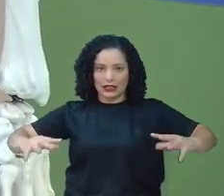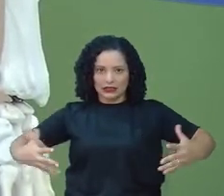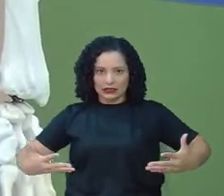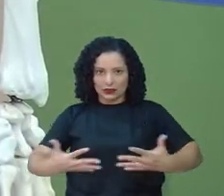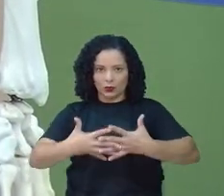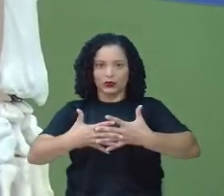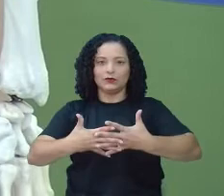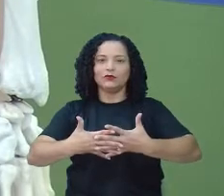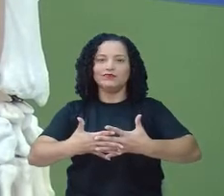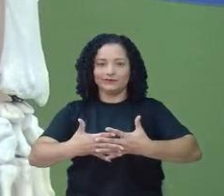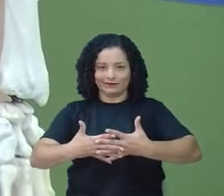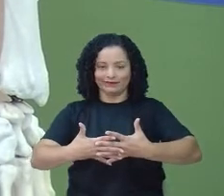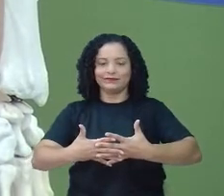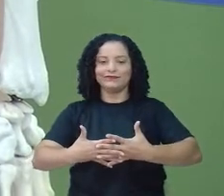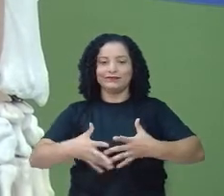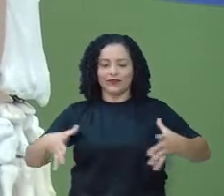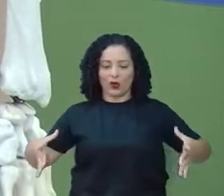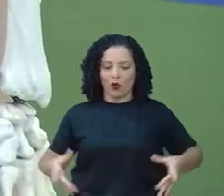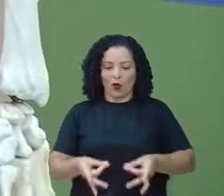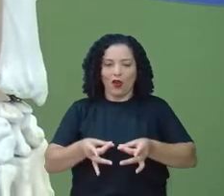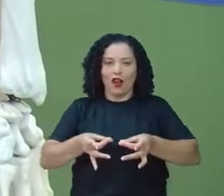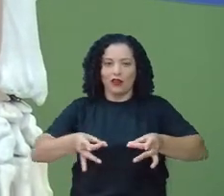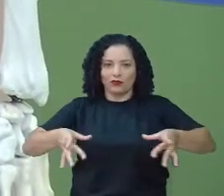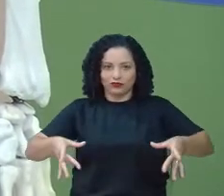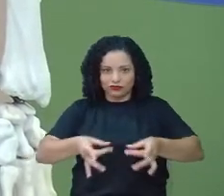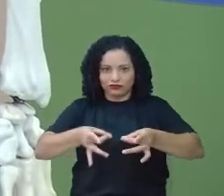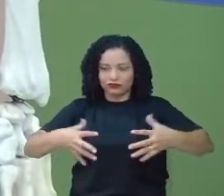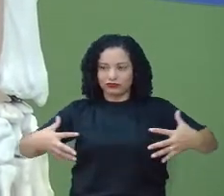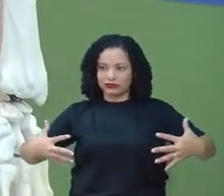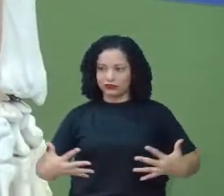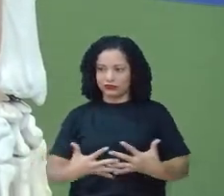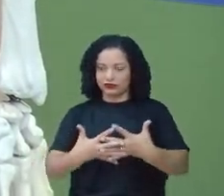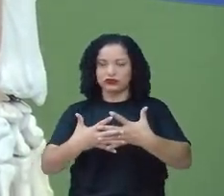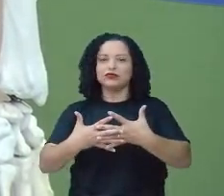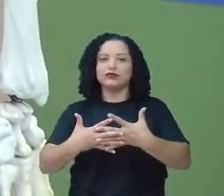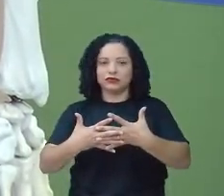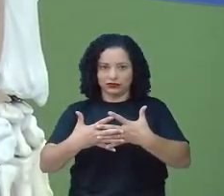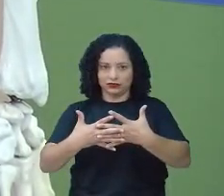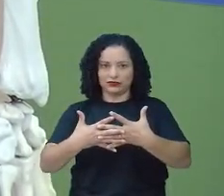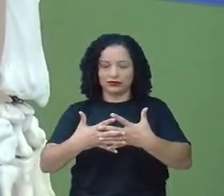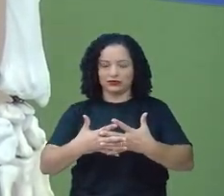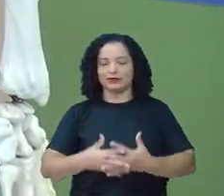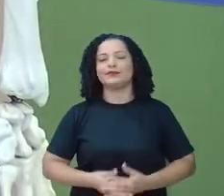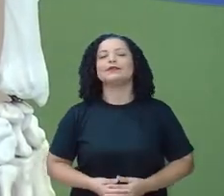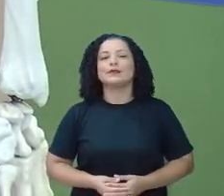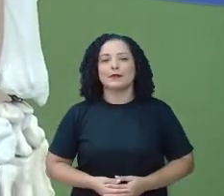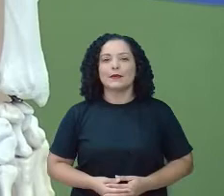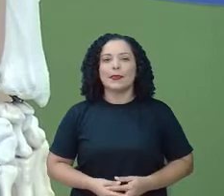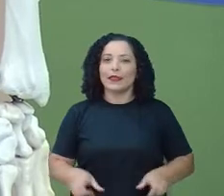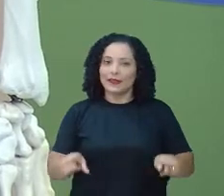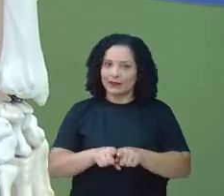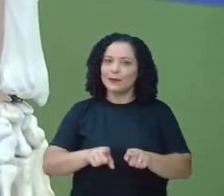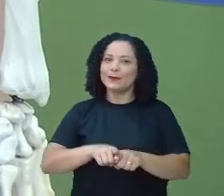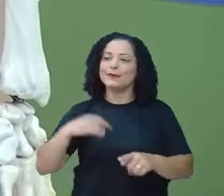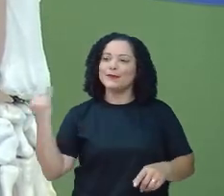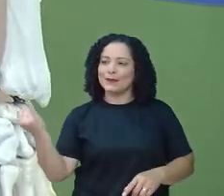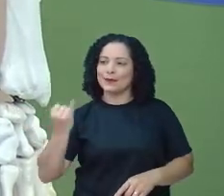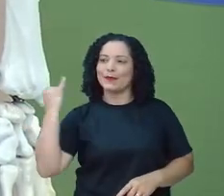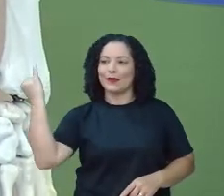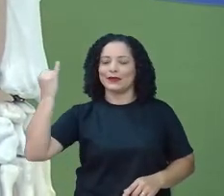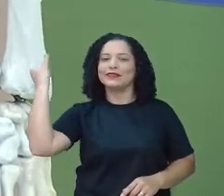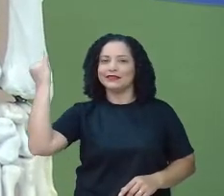desses ossos que foram colados. Agora, eles já não estão mais separados com as outras vértebras. Também uma curiosidade para a gente